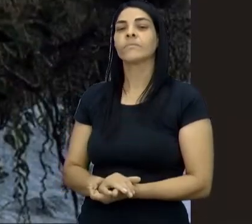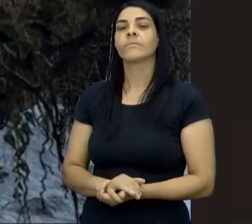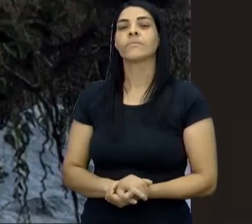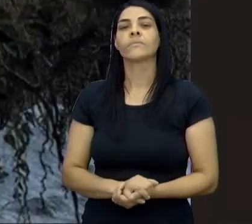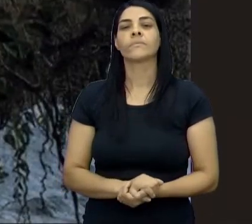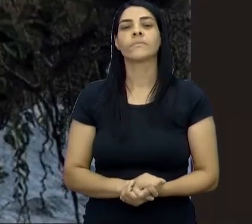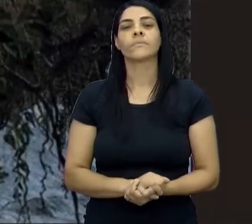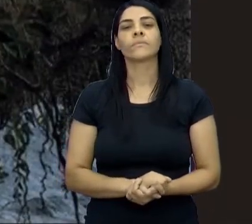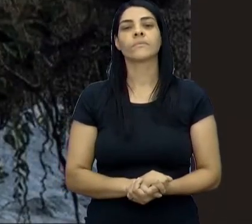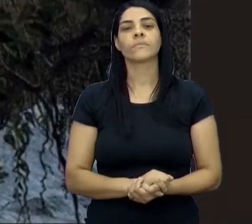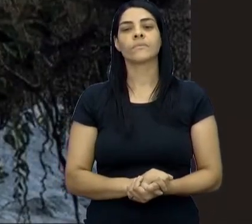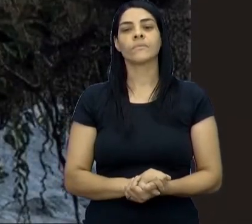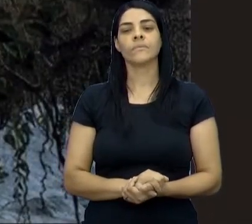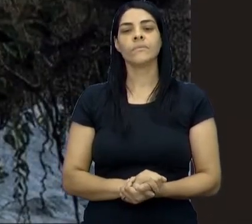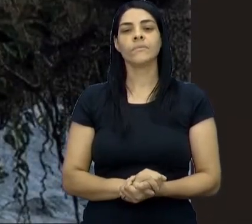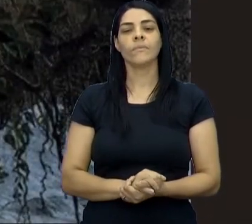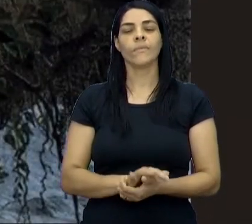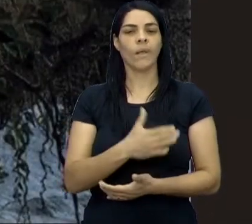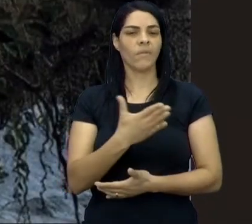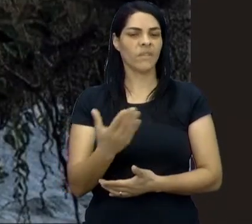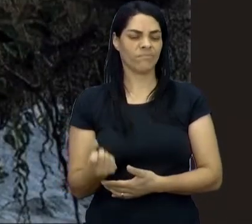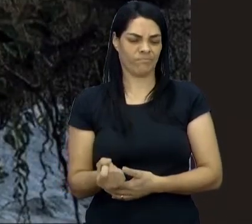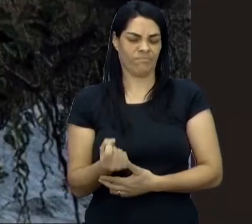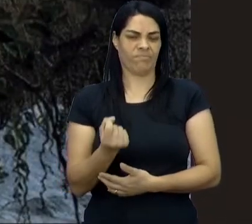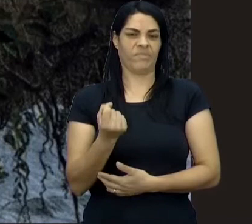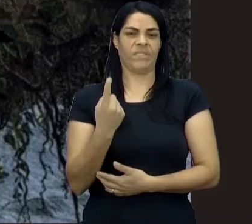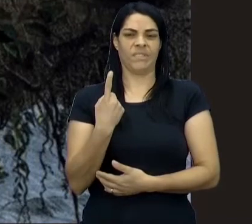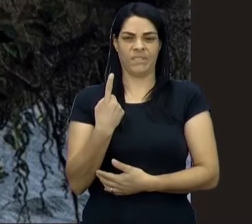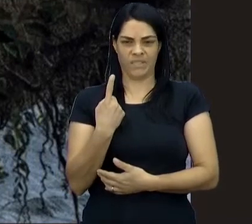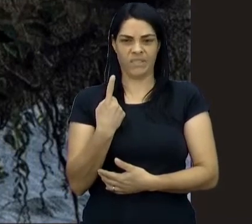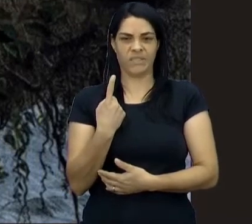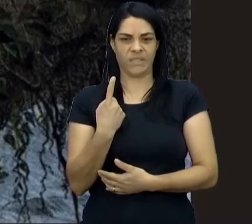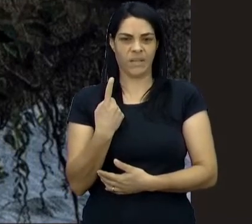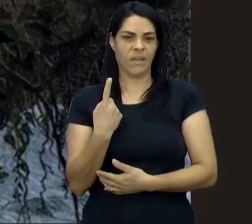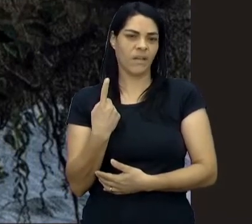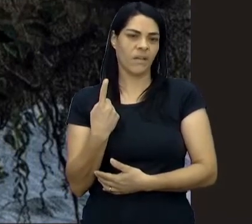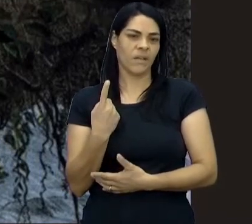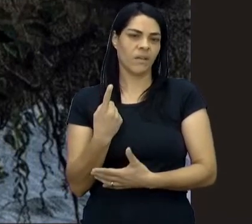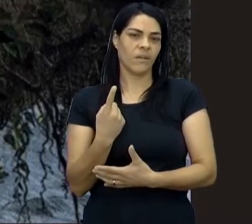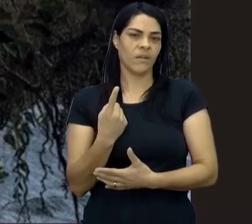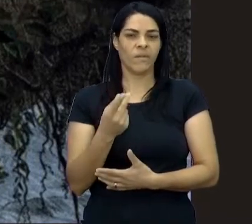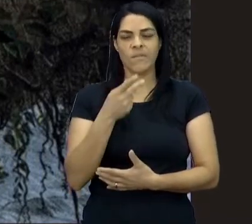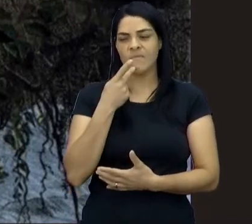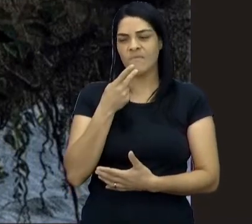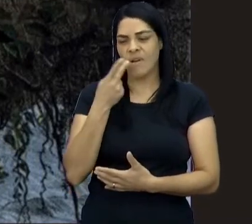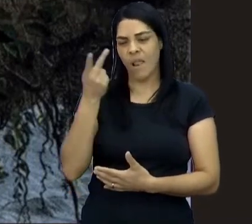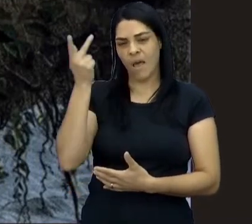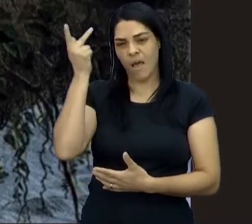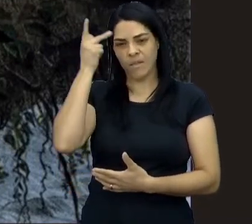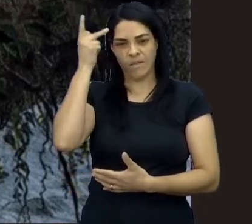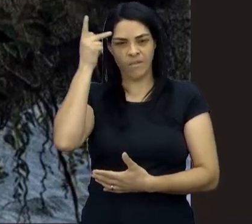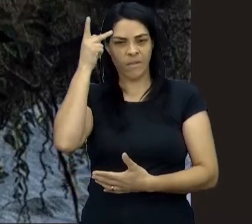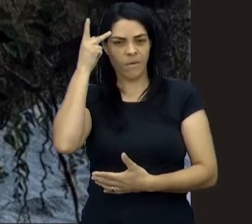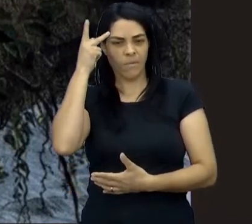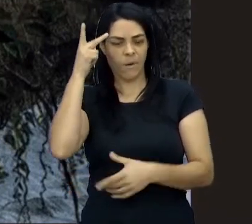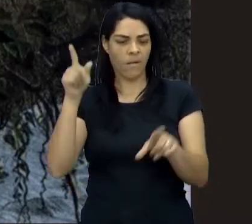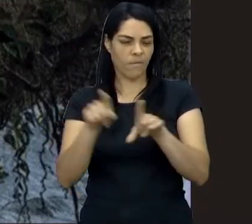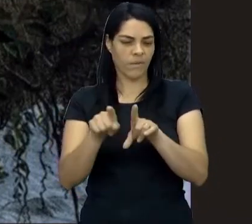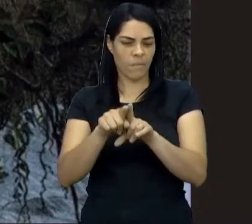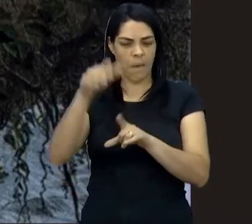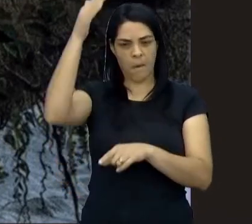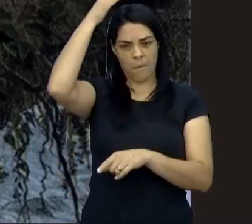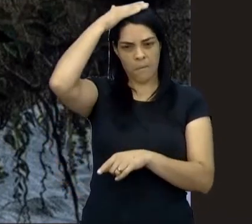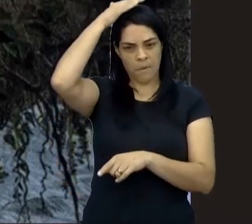pouquinho vocês podem estar achando estranho né a Bandeirantes a gente sempre fala de Bandeirantes está falando de São Paulo e aí tá falando de Curitiba